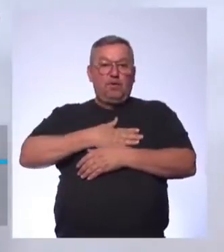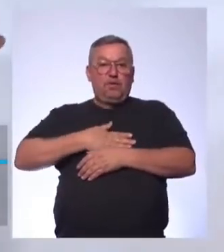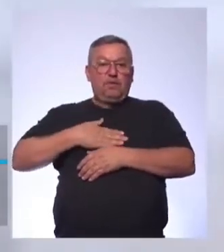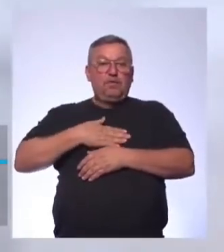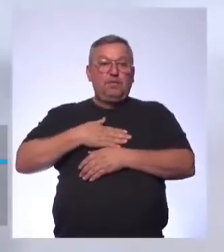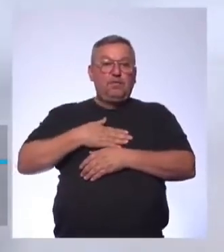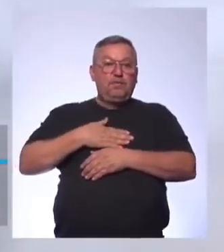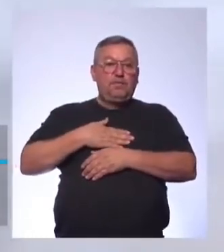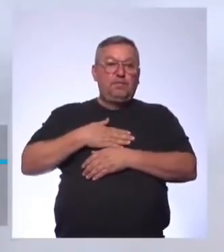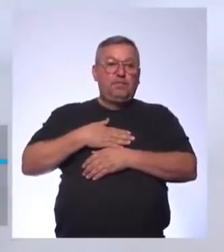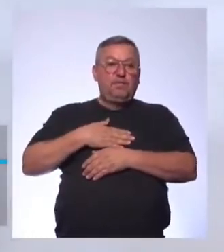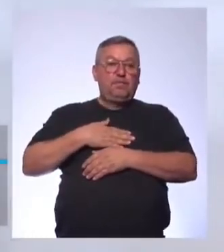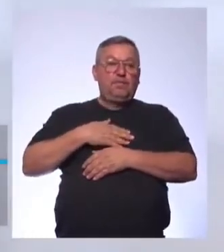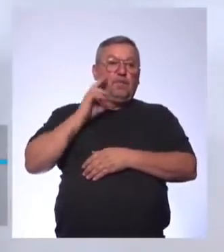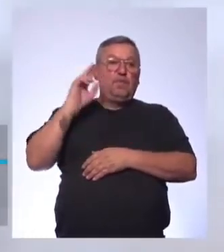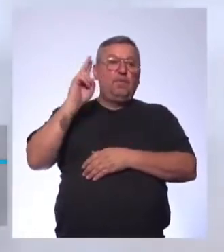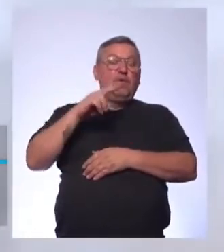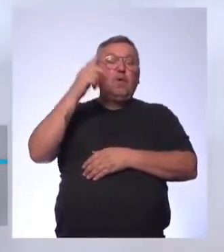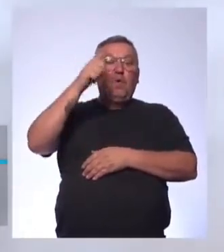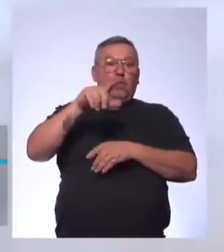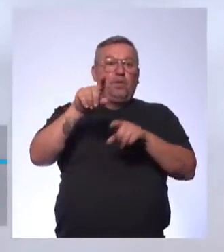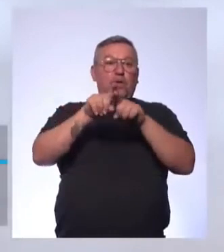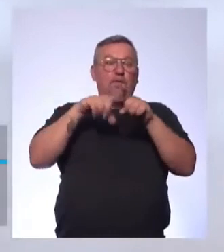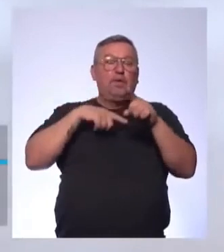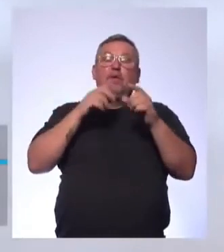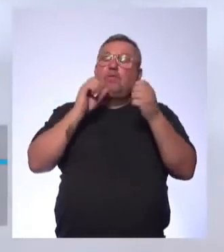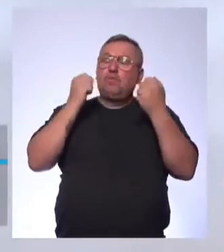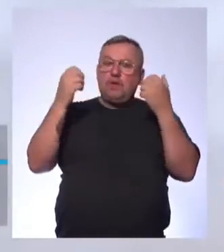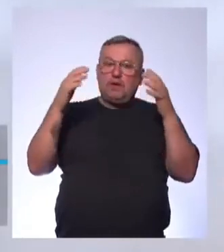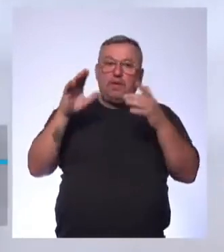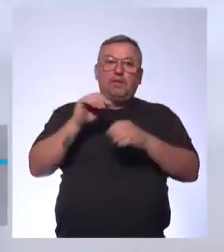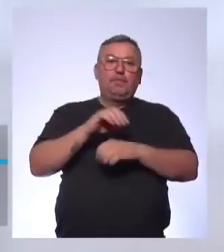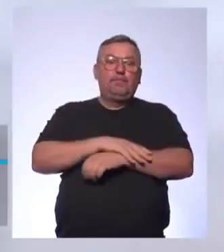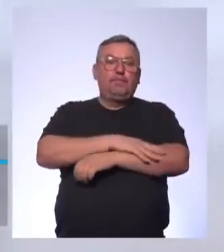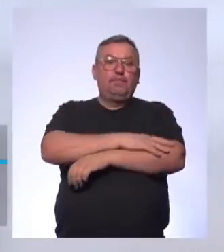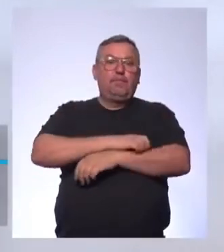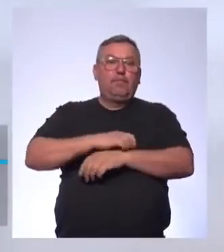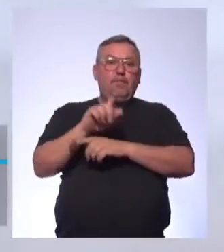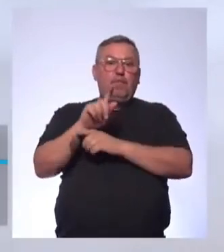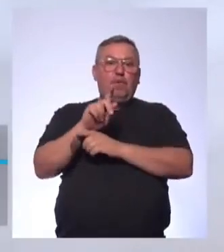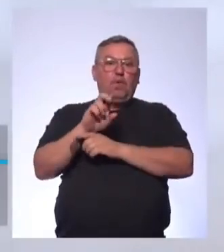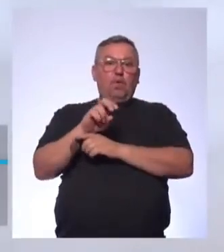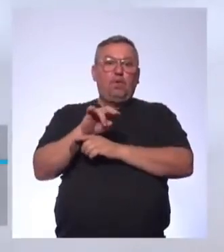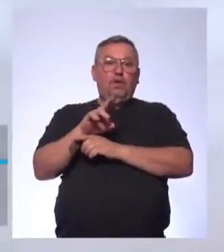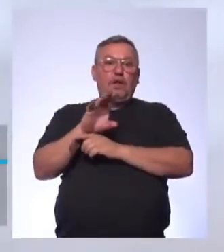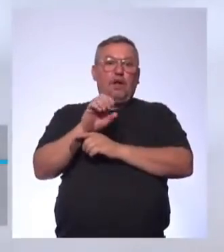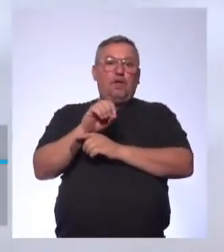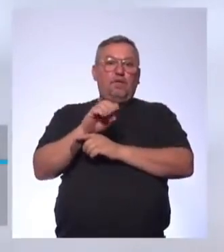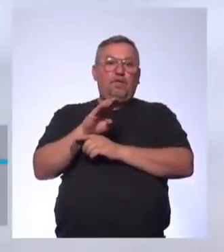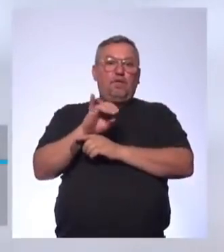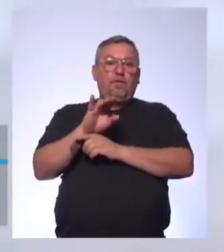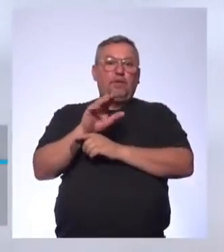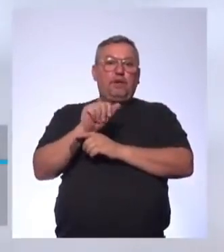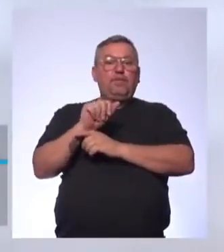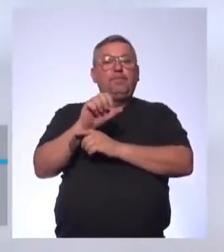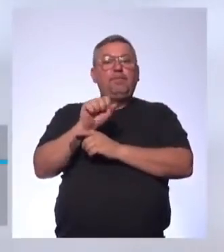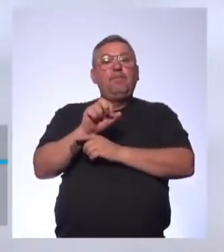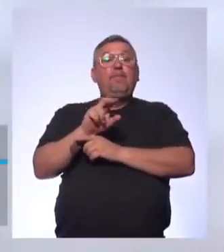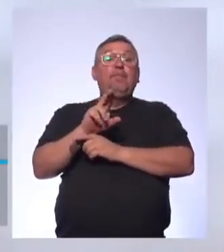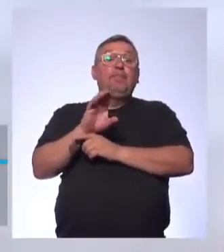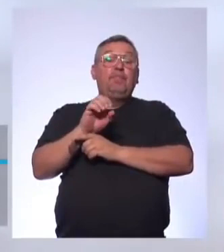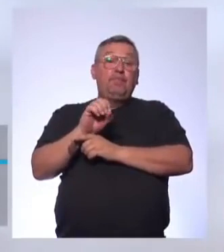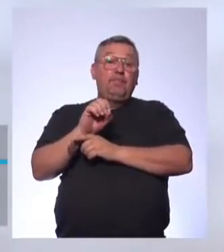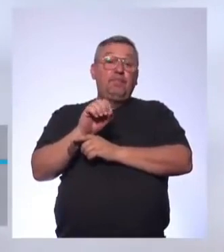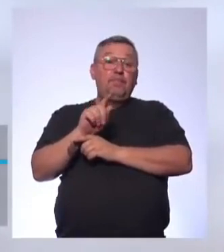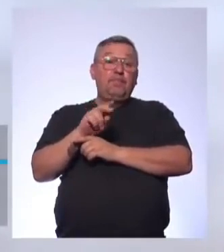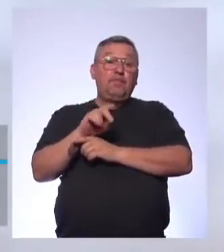só, tá? Mas os outros também estão de parabéns. O Hugo Otávio, a Beatriz 1034, o Sérgio Esteves,